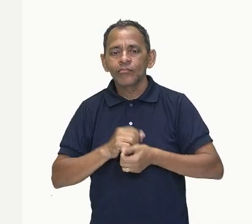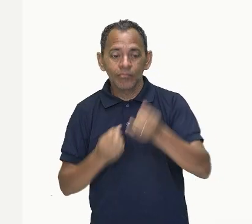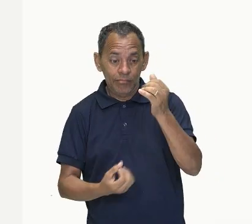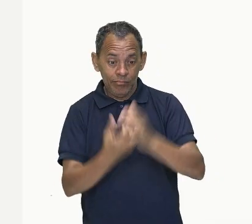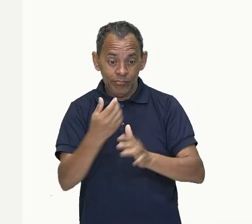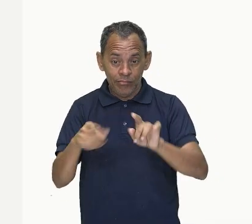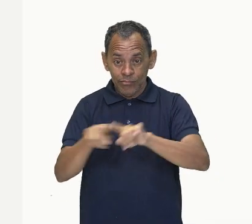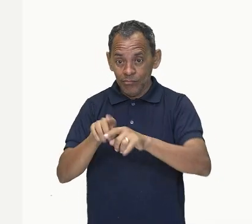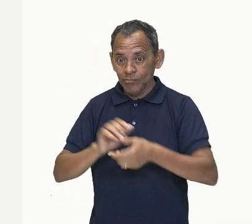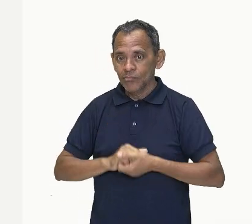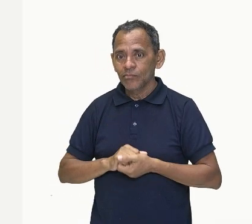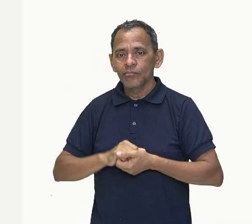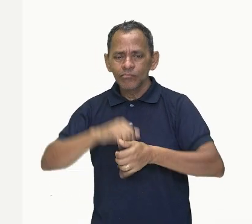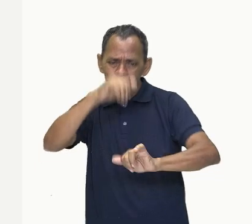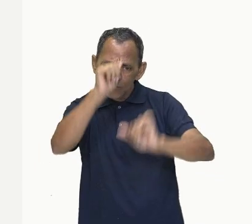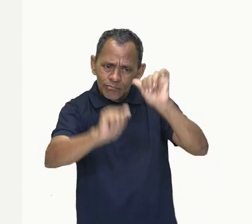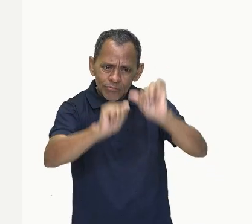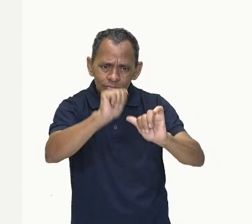elaborar e interpretar